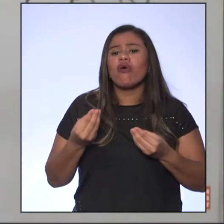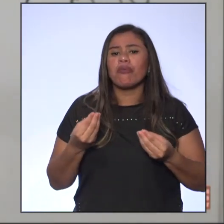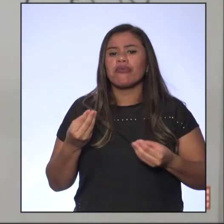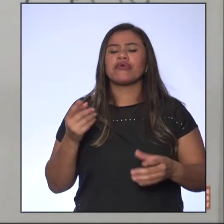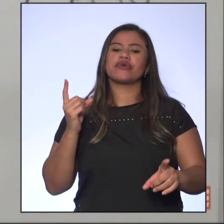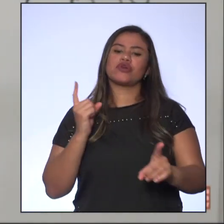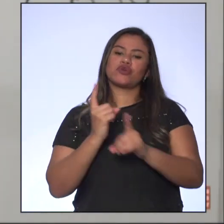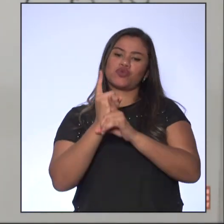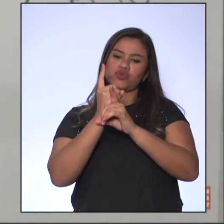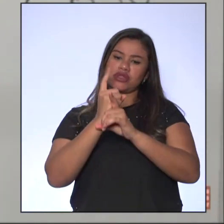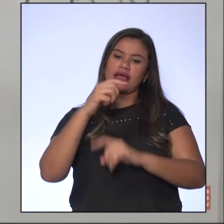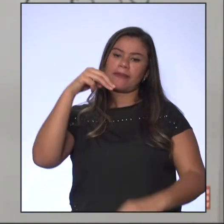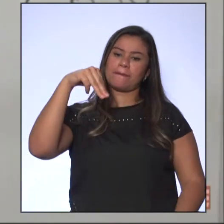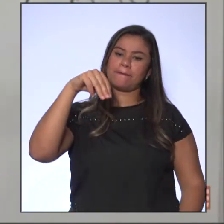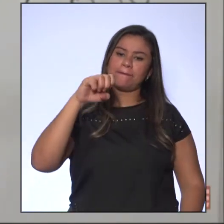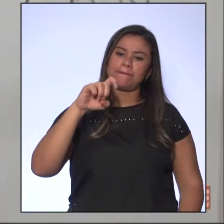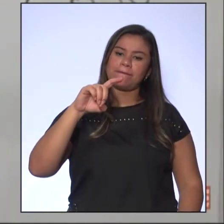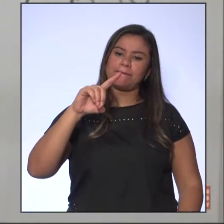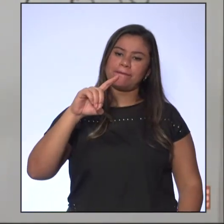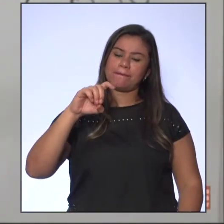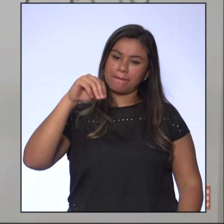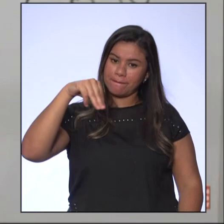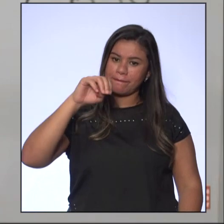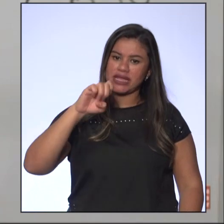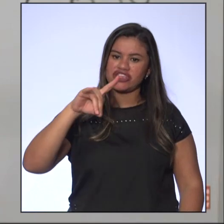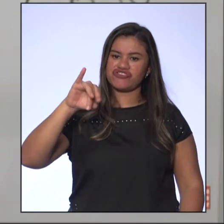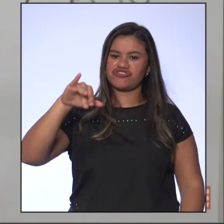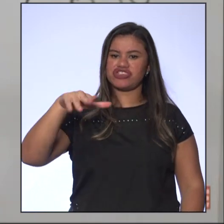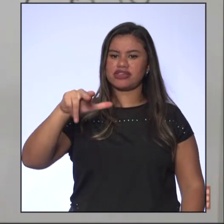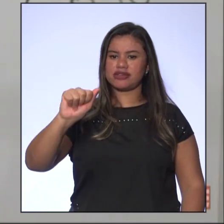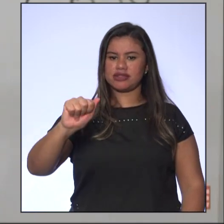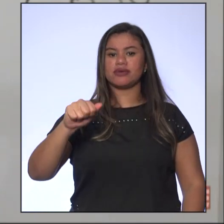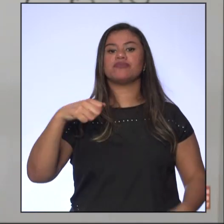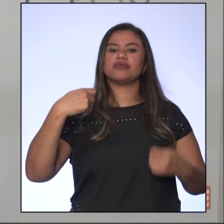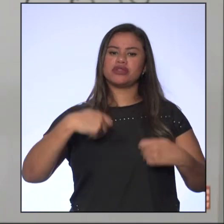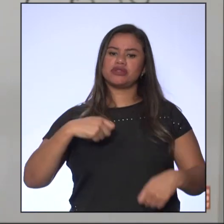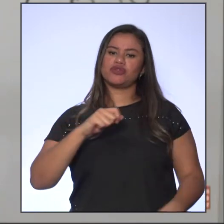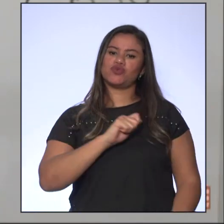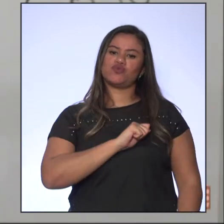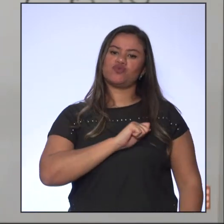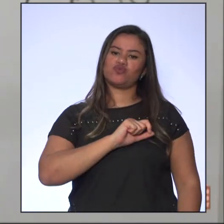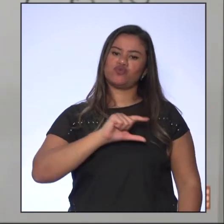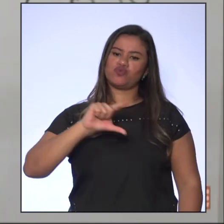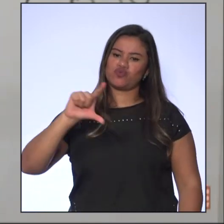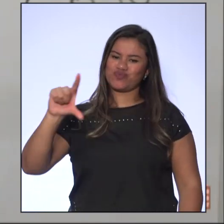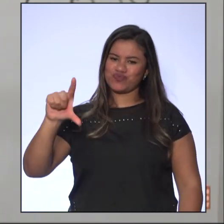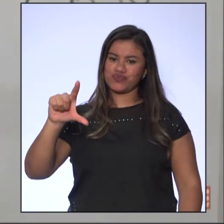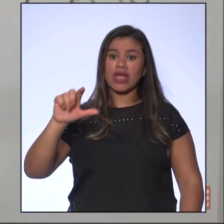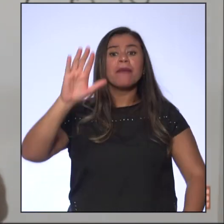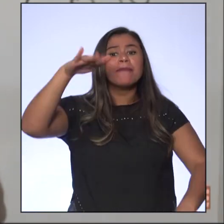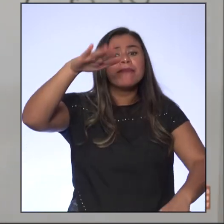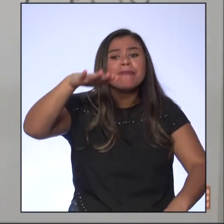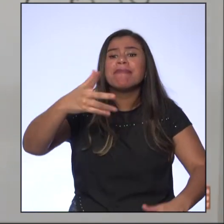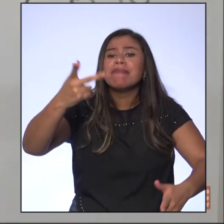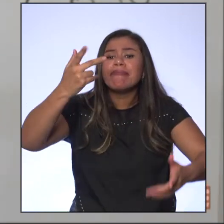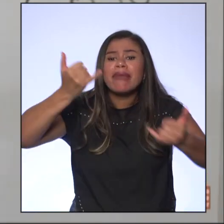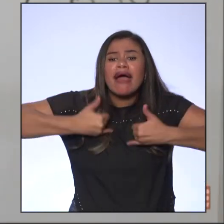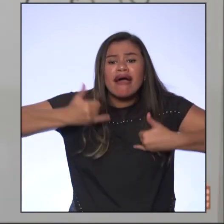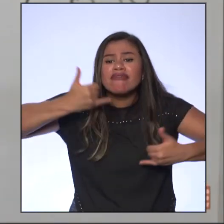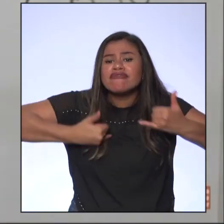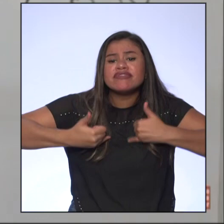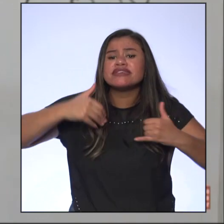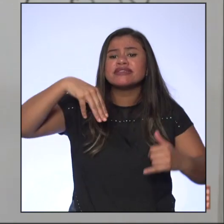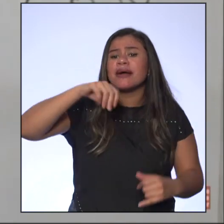mediana, não esqueça, coloque do menor para o maior. Murat, mas me diz logo aí, me diga rapidola, quem é